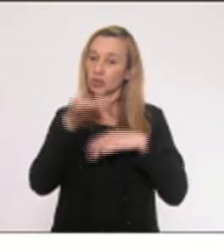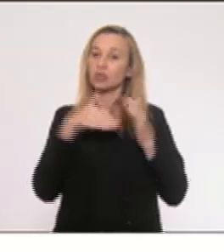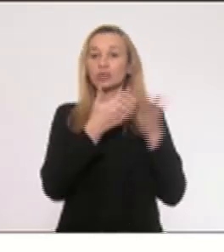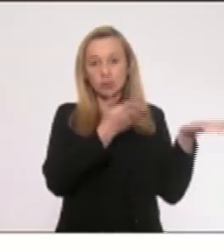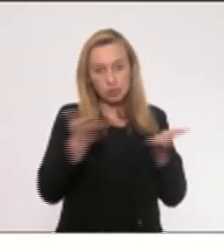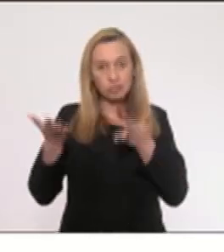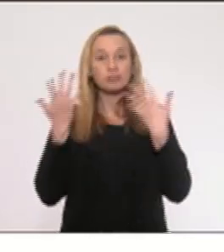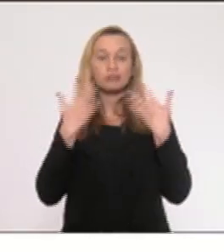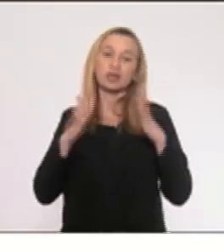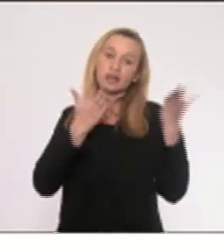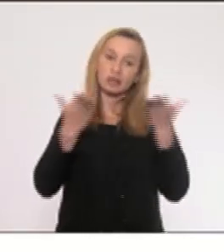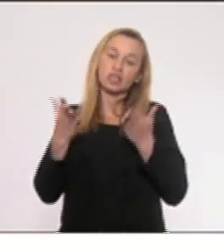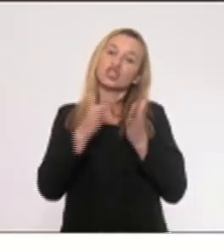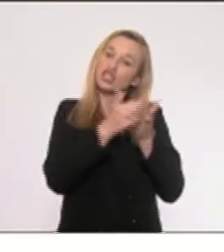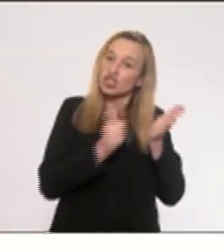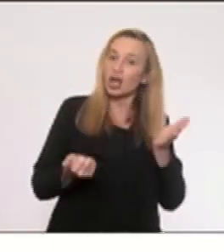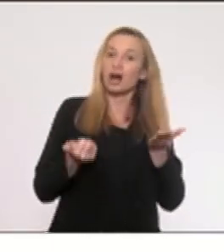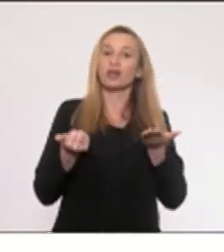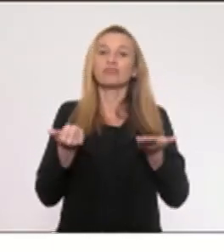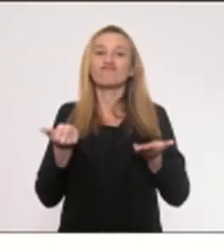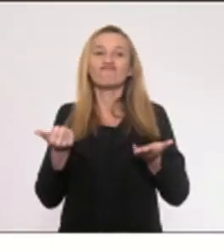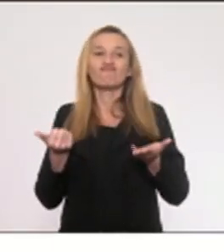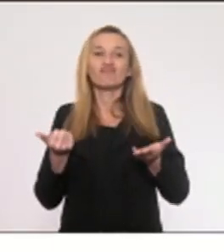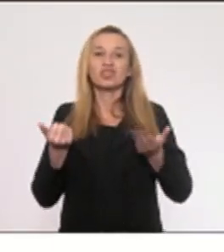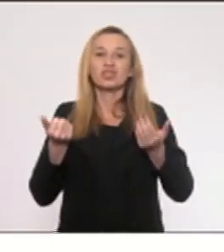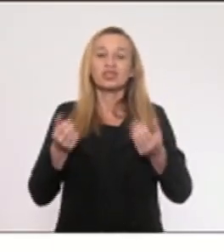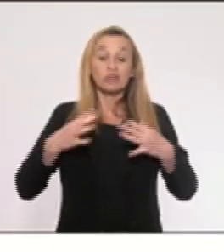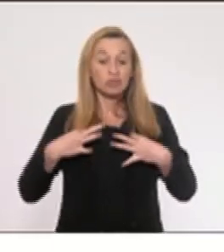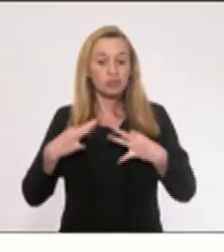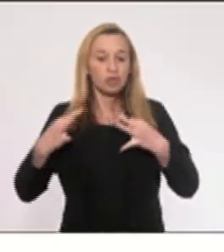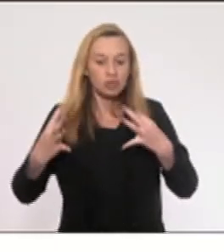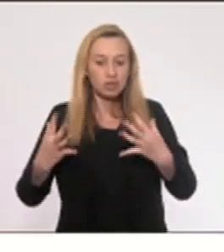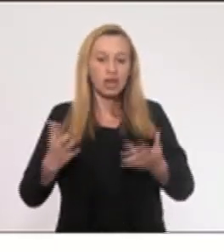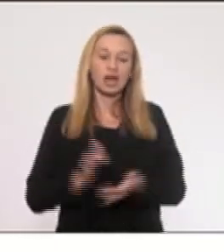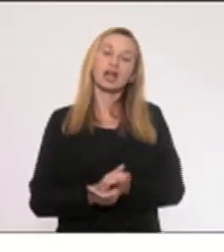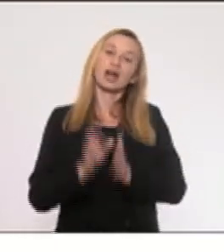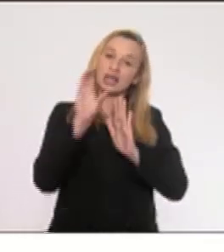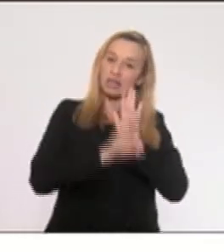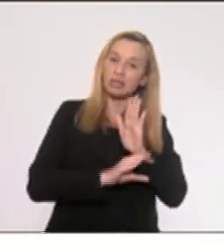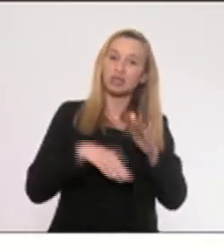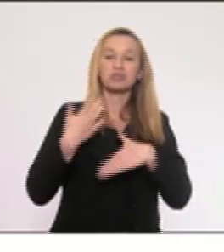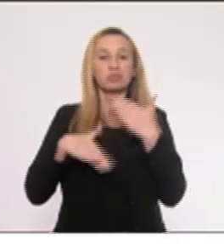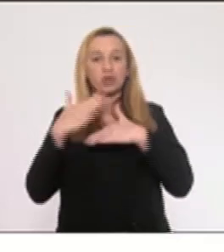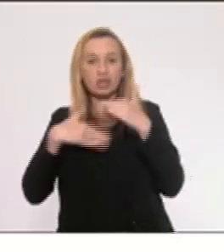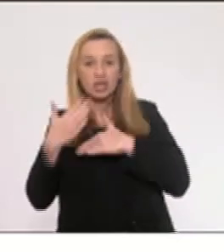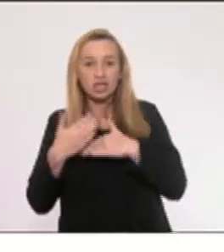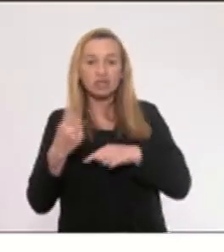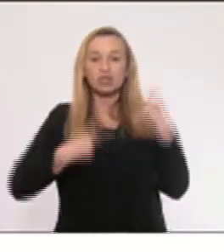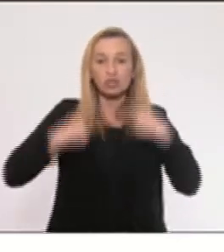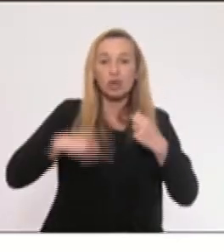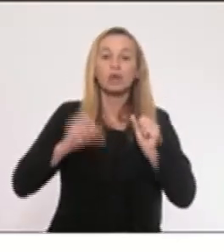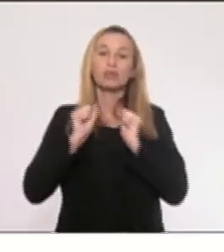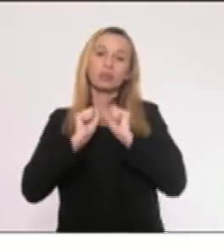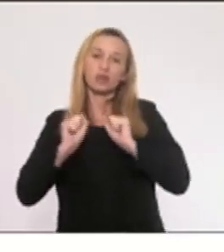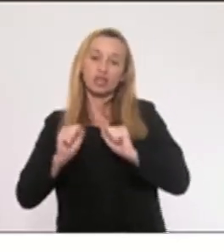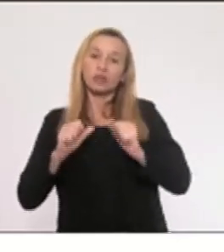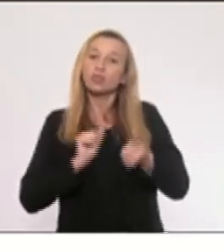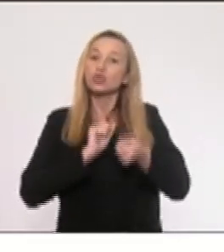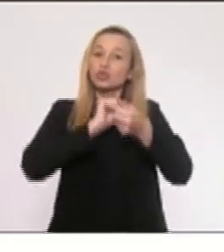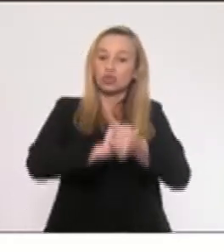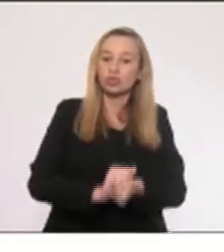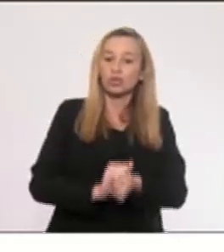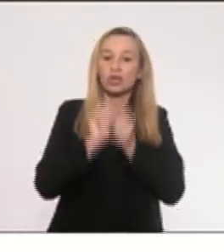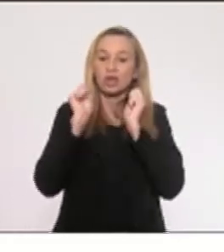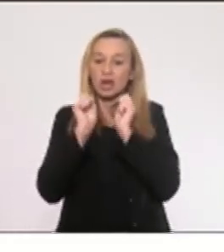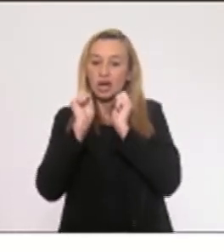que retiraram de forma voluntária as emendas, através de um processo de discussão, e que possamos juntos, a Assembleia